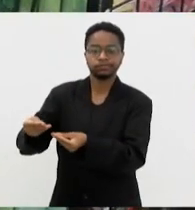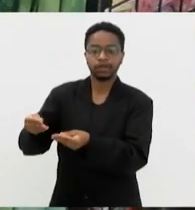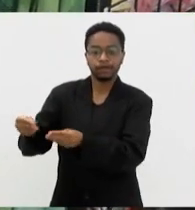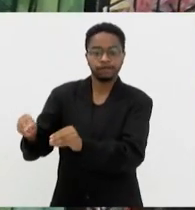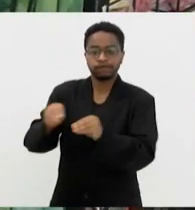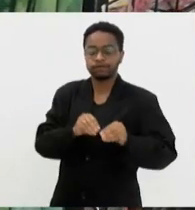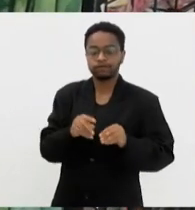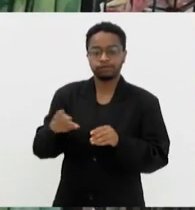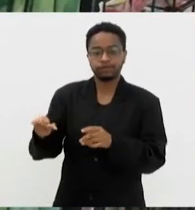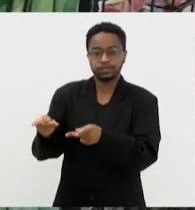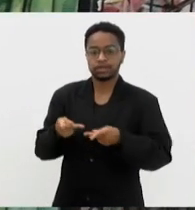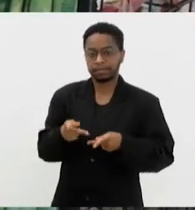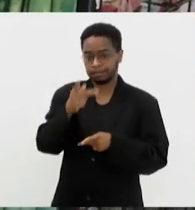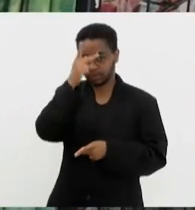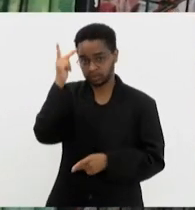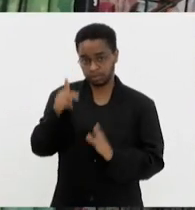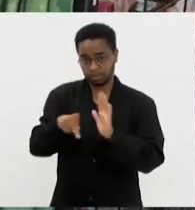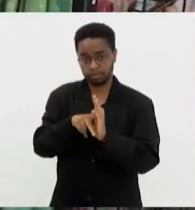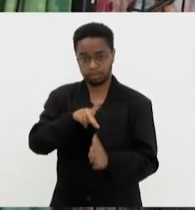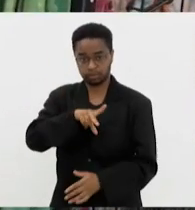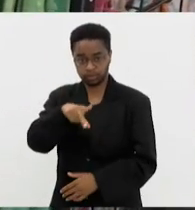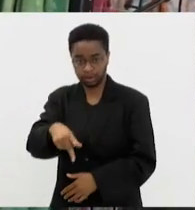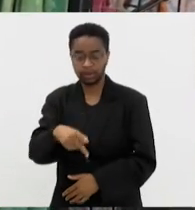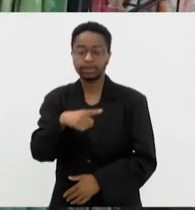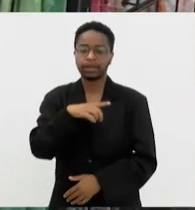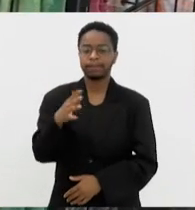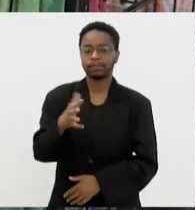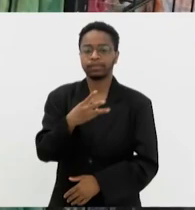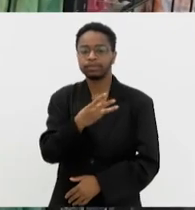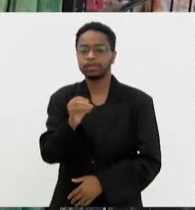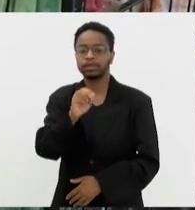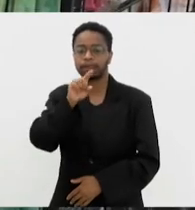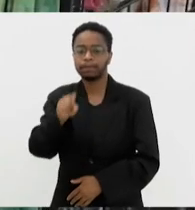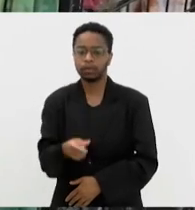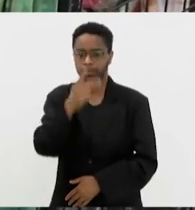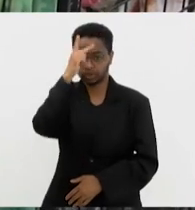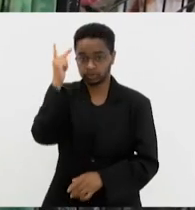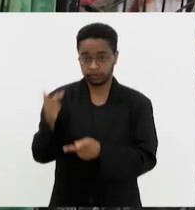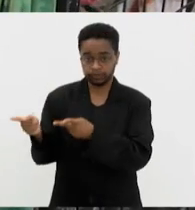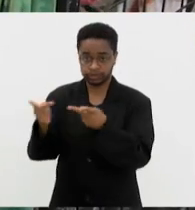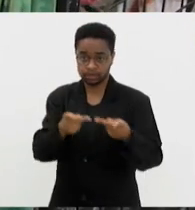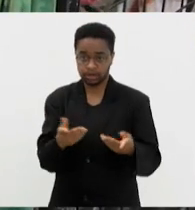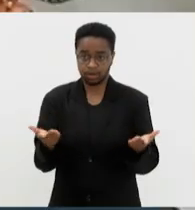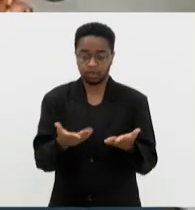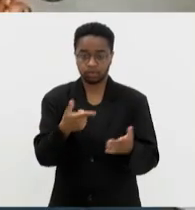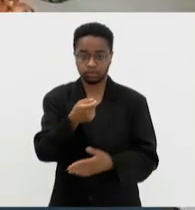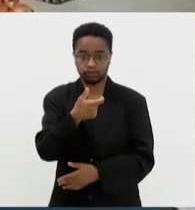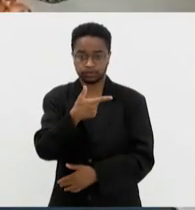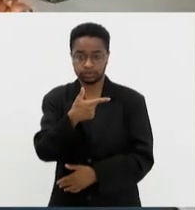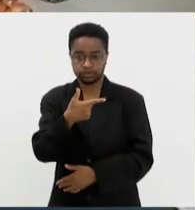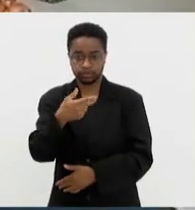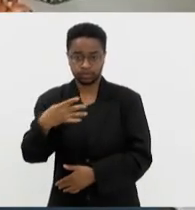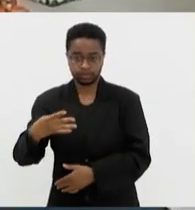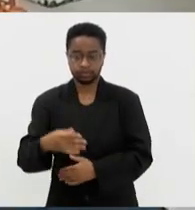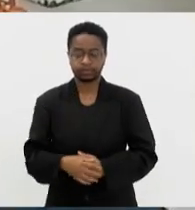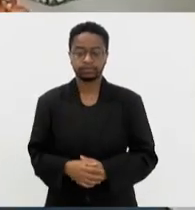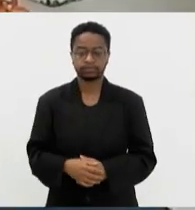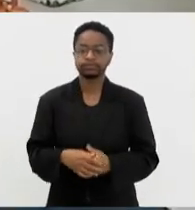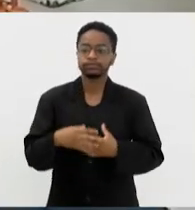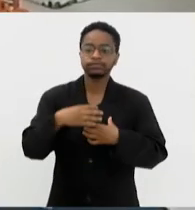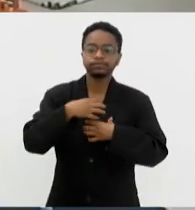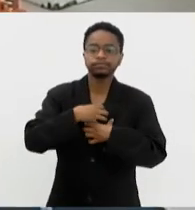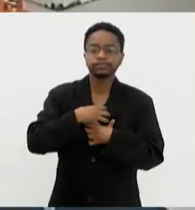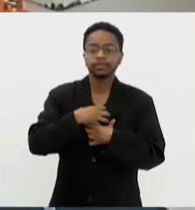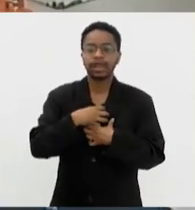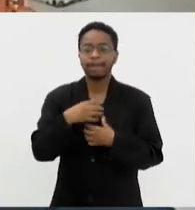Portugal. A organização do evento espera mais de 30 mil visitantes na edição deste ano. Essa ação que